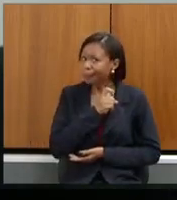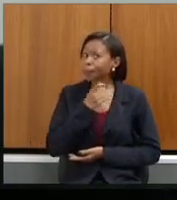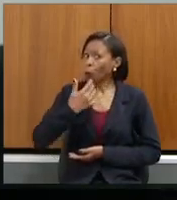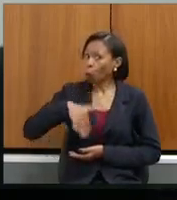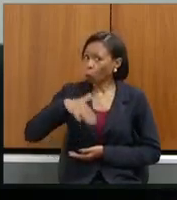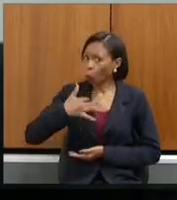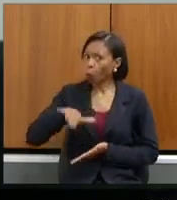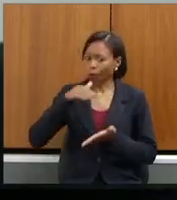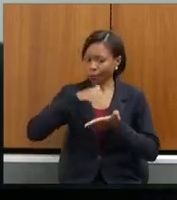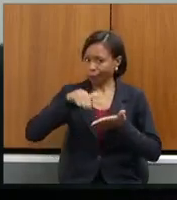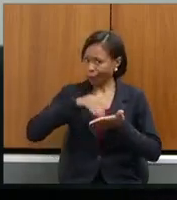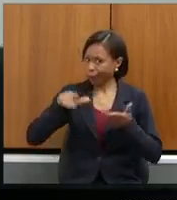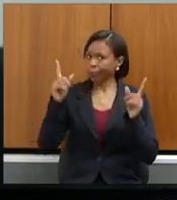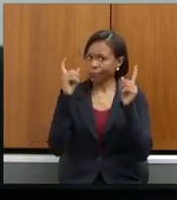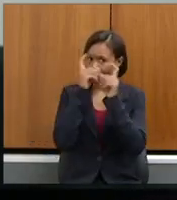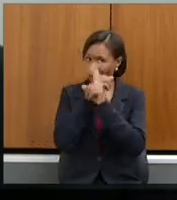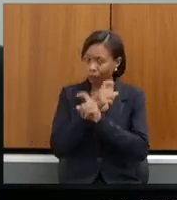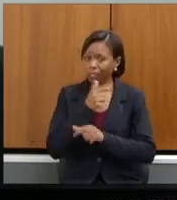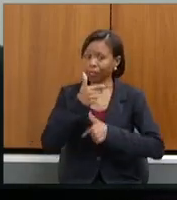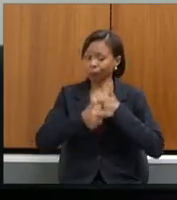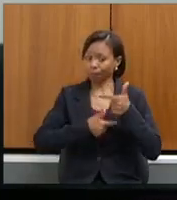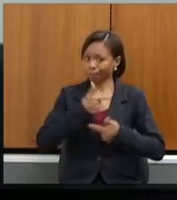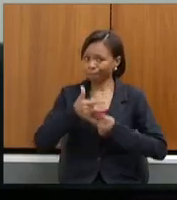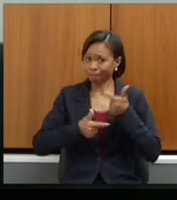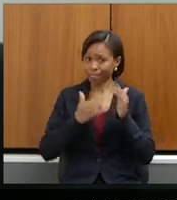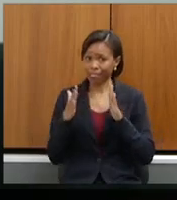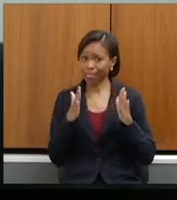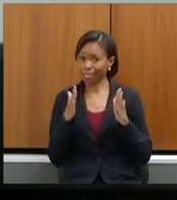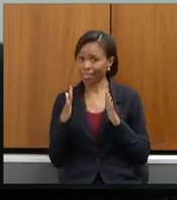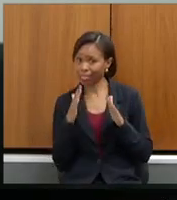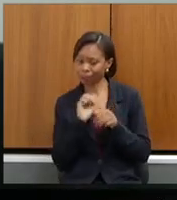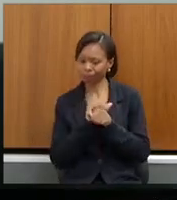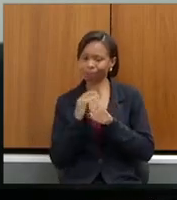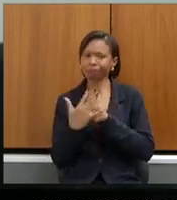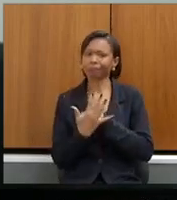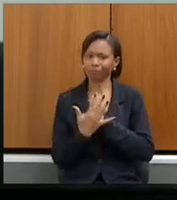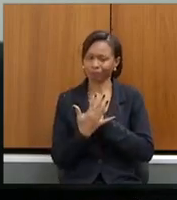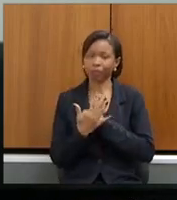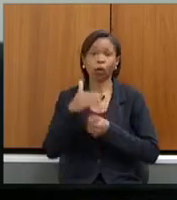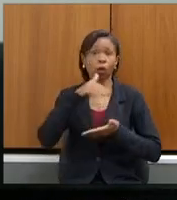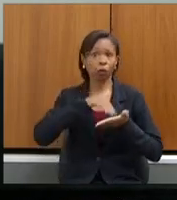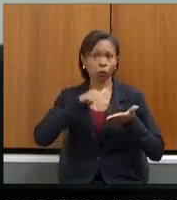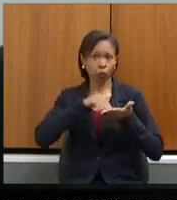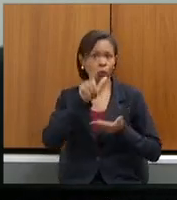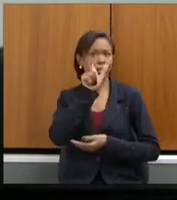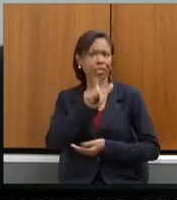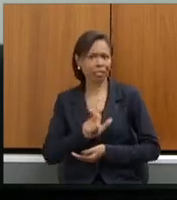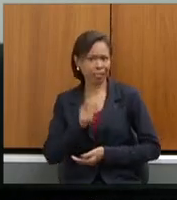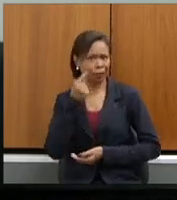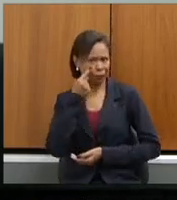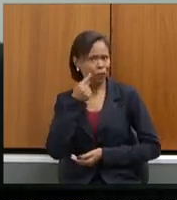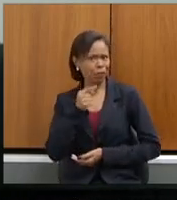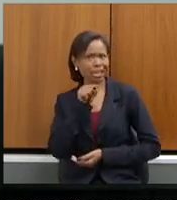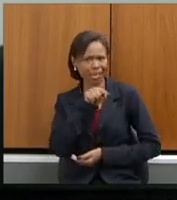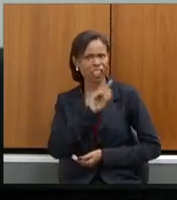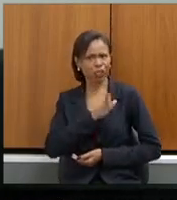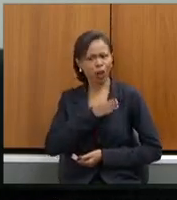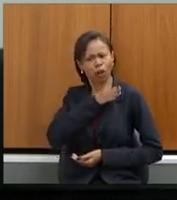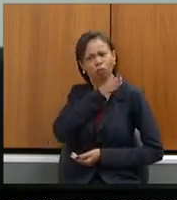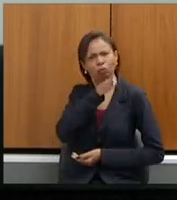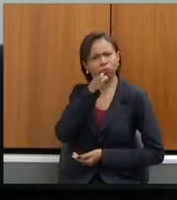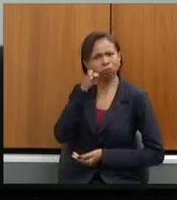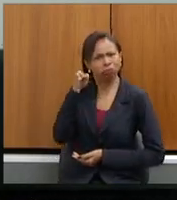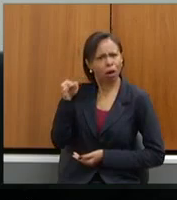e mais ainda na condução dos trabalhos em uma época de pandemia secretário que eu já vi aí visitando duas três cidades